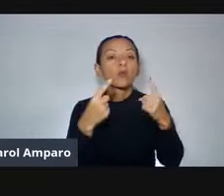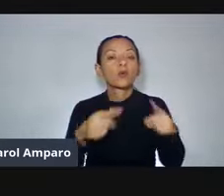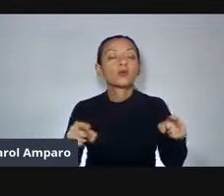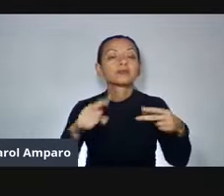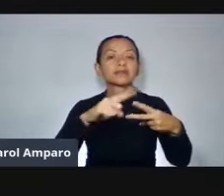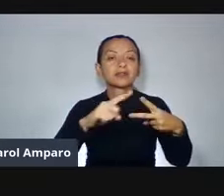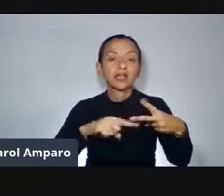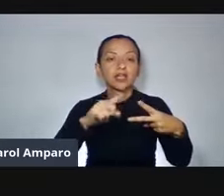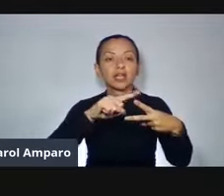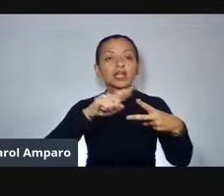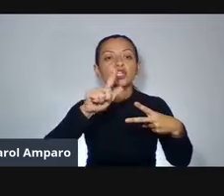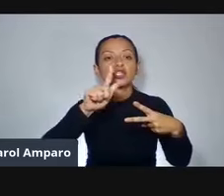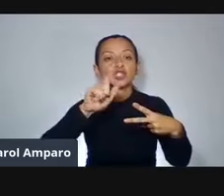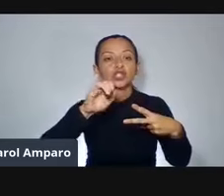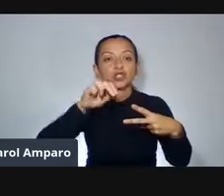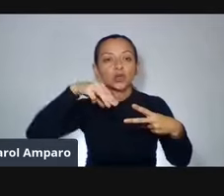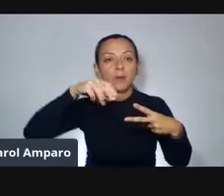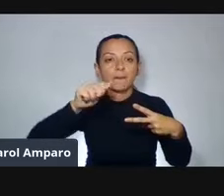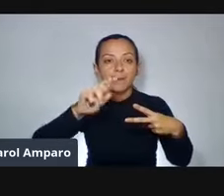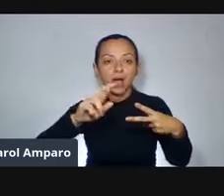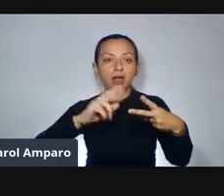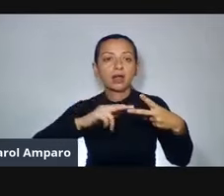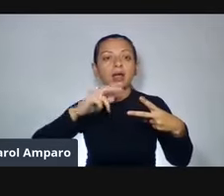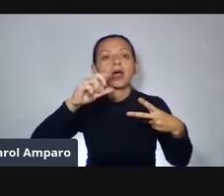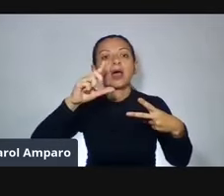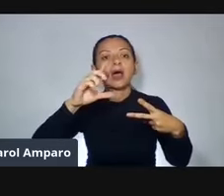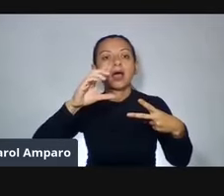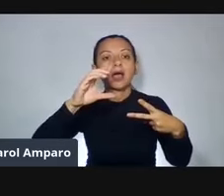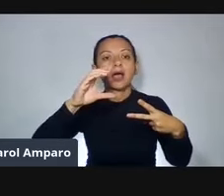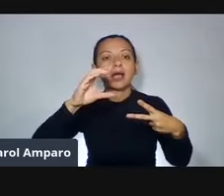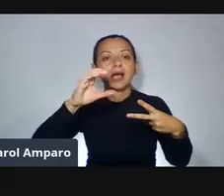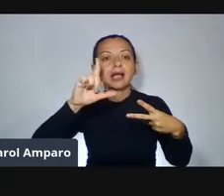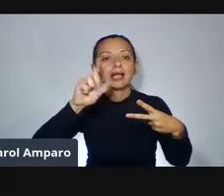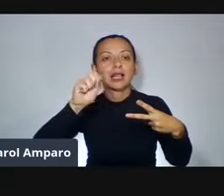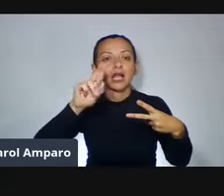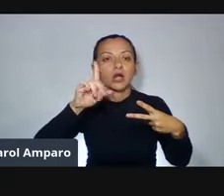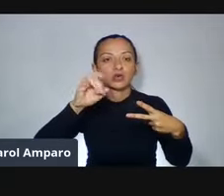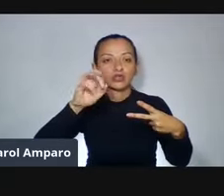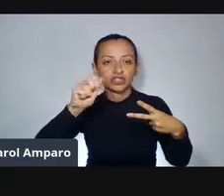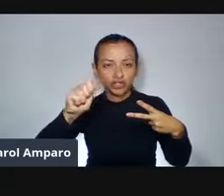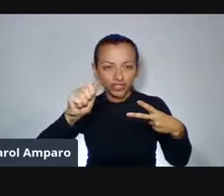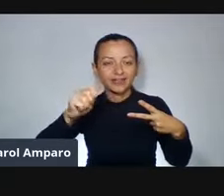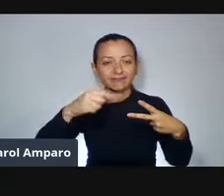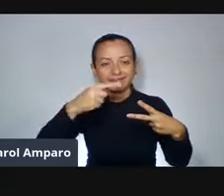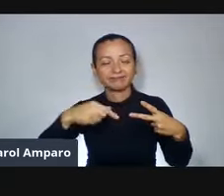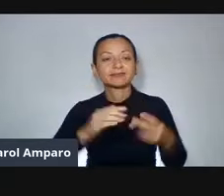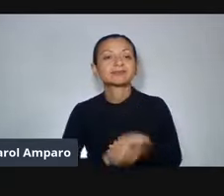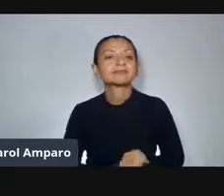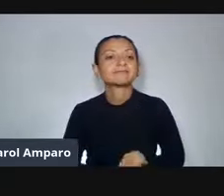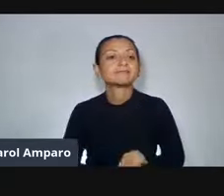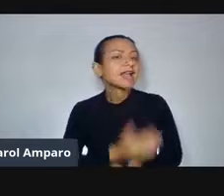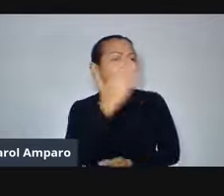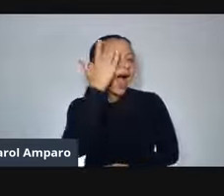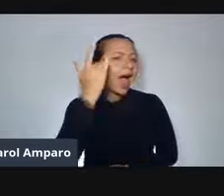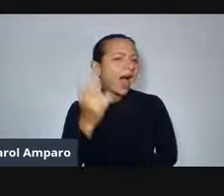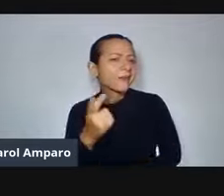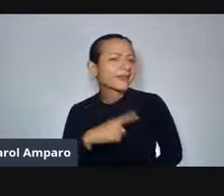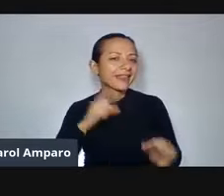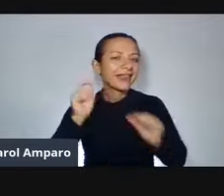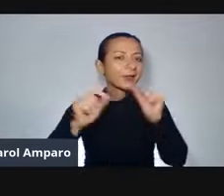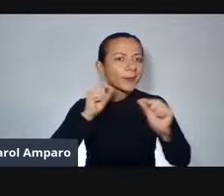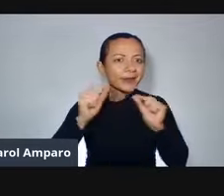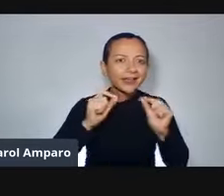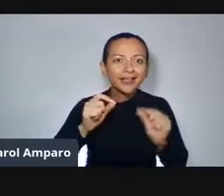e com a Claudinha. Mas vamos falar um pouquinho, enquanto restabelece o sinal, de amanhã, gente. Amanhã é o